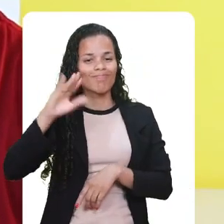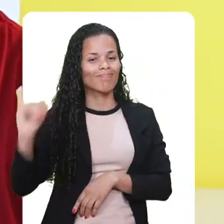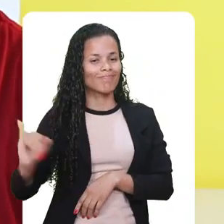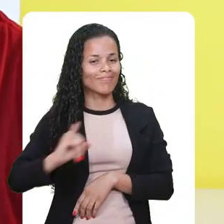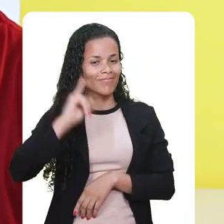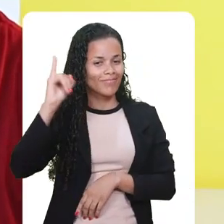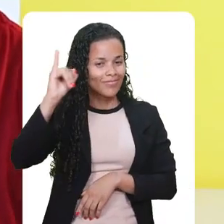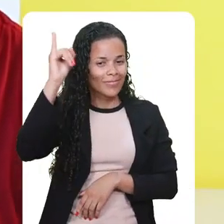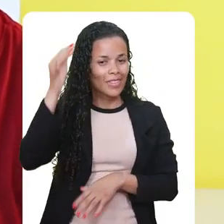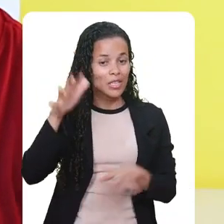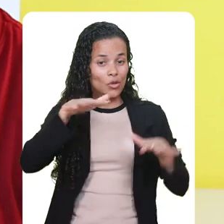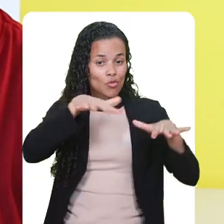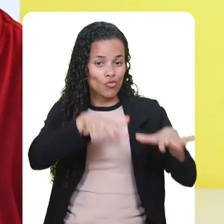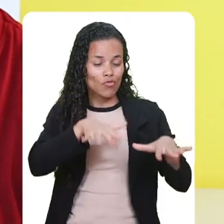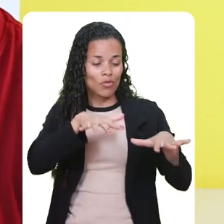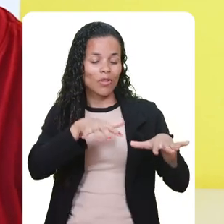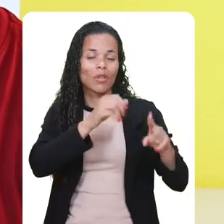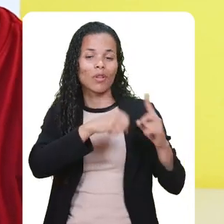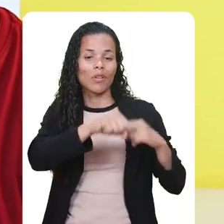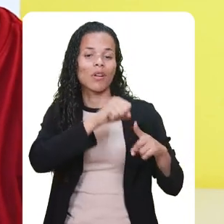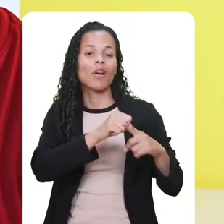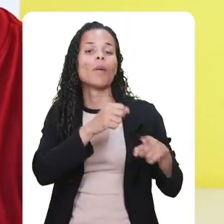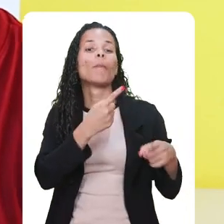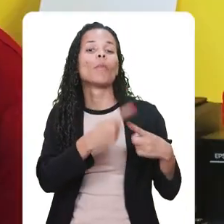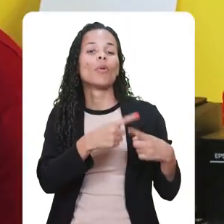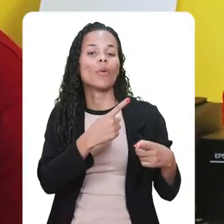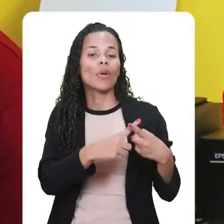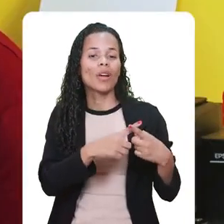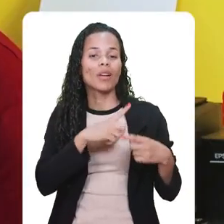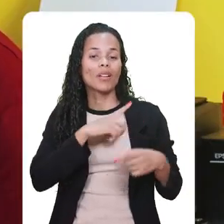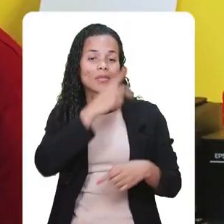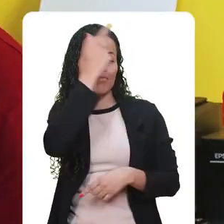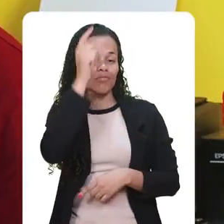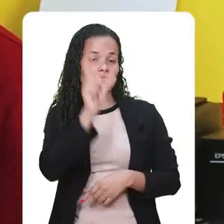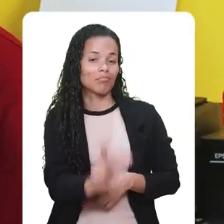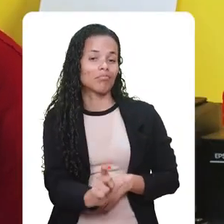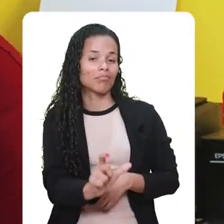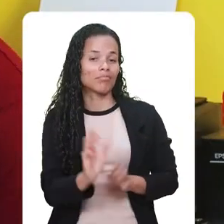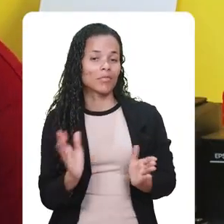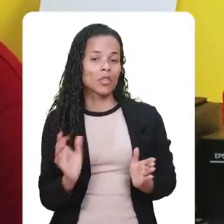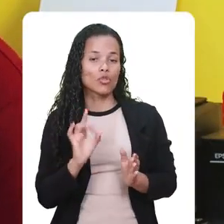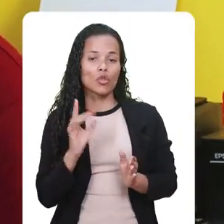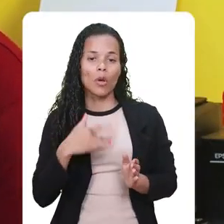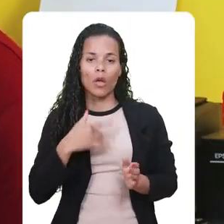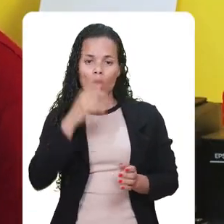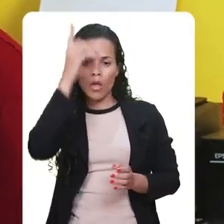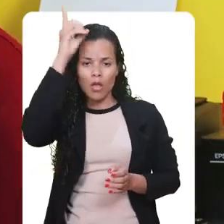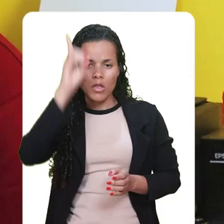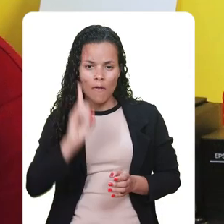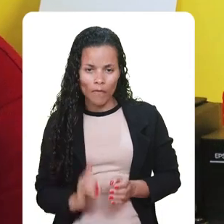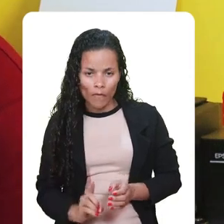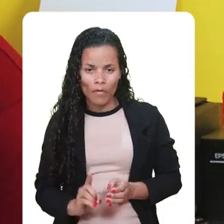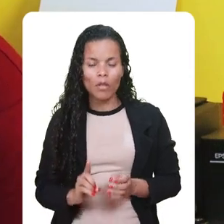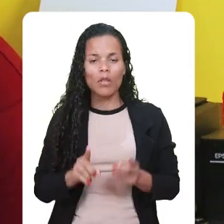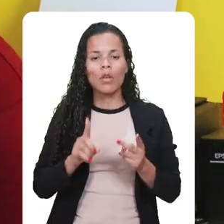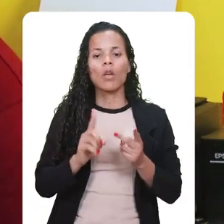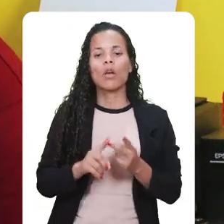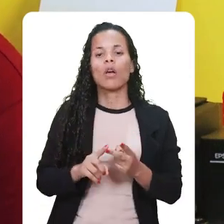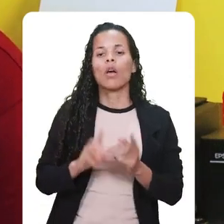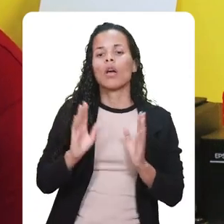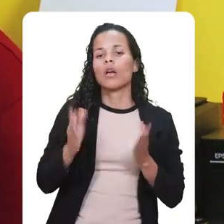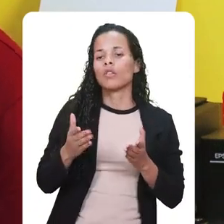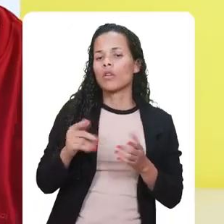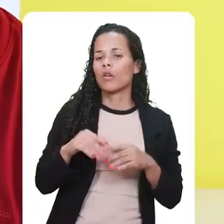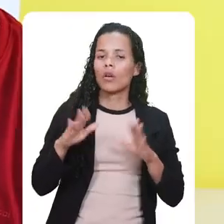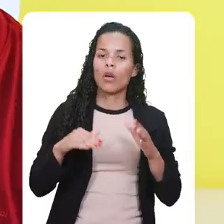que se refere a isso da inclusão social, porque tem pessoas que são portadoras de